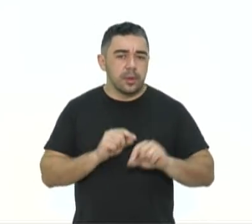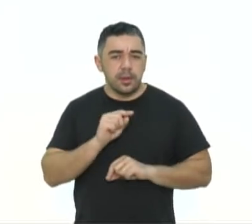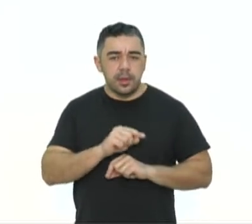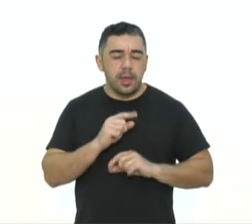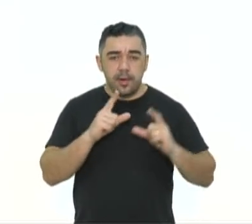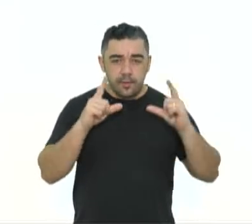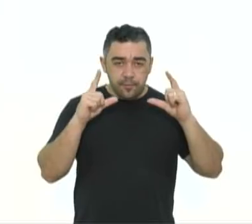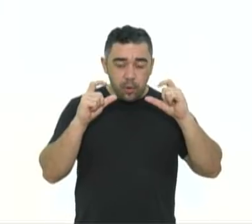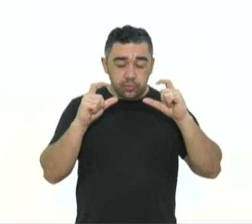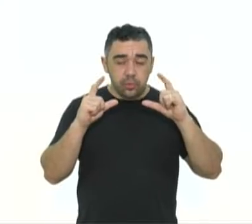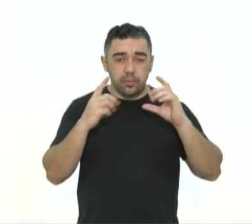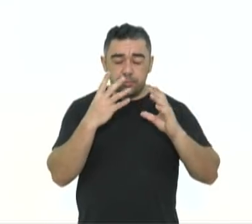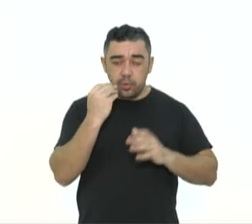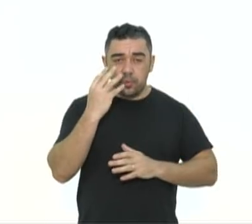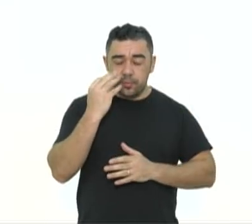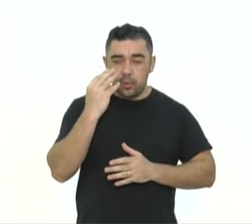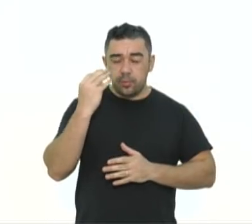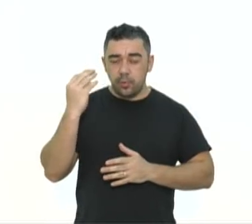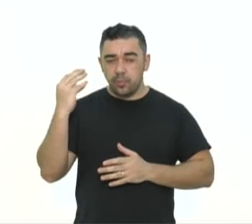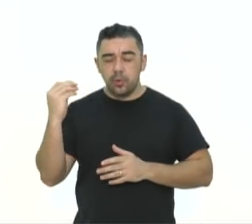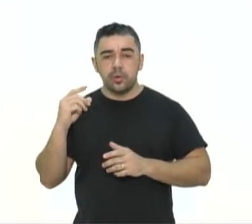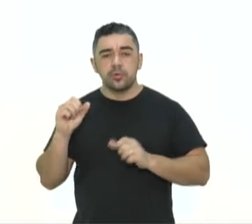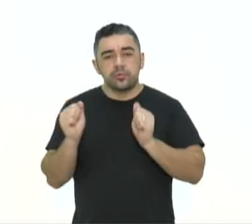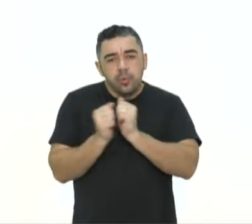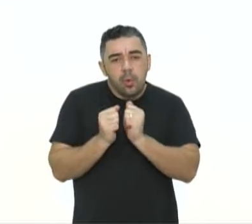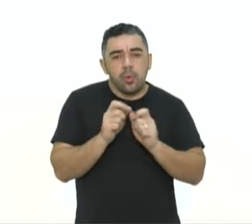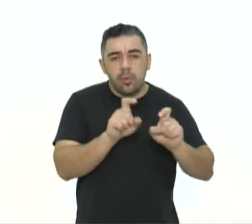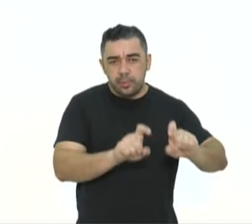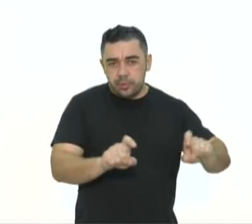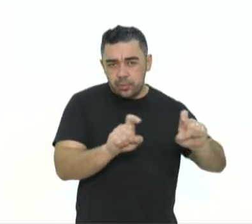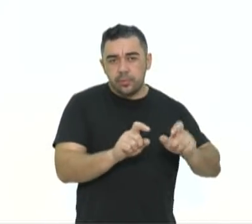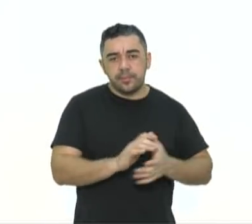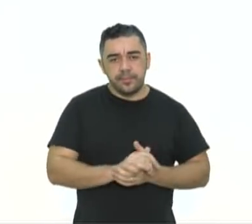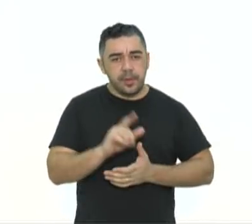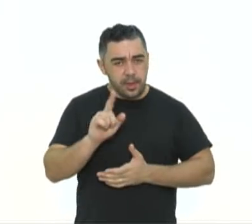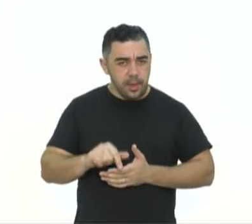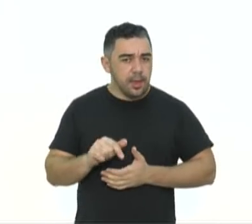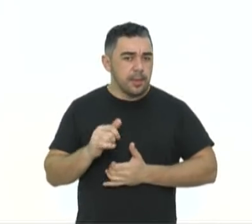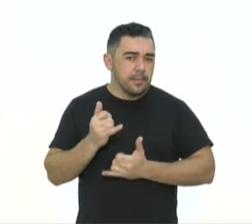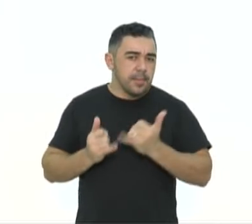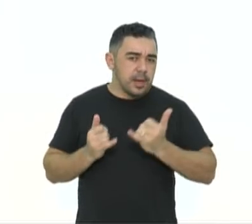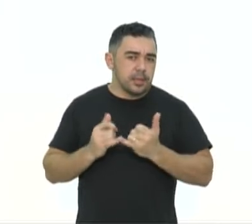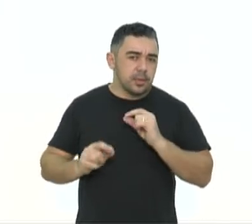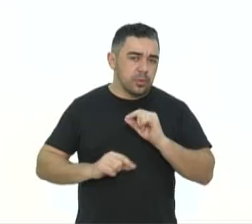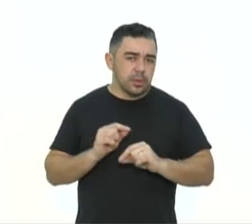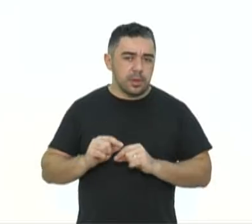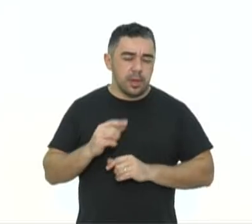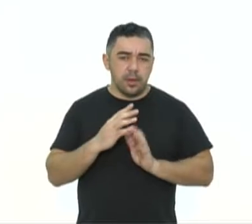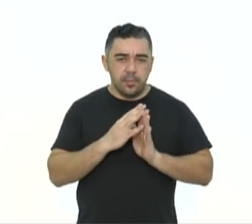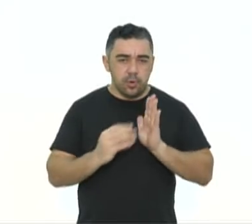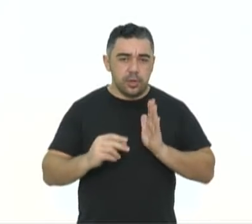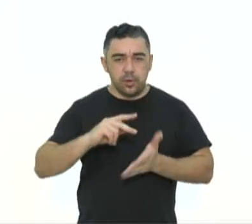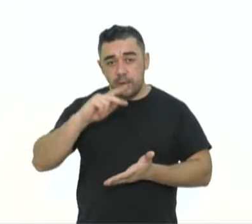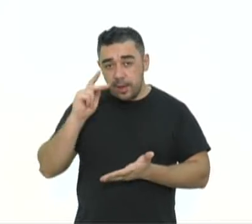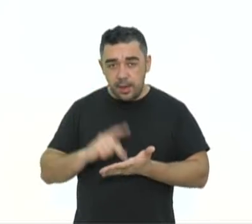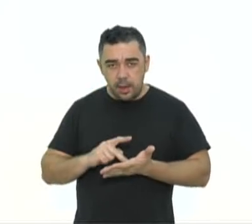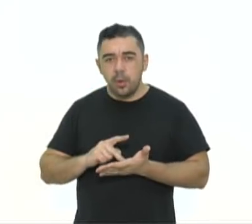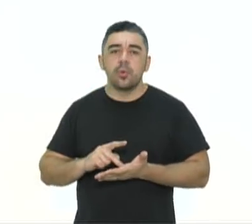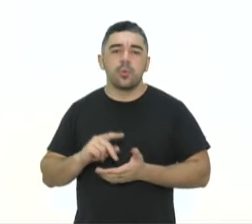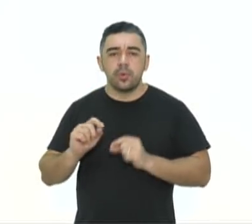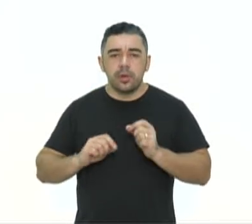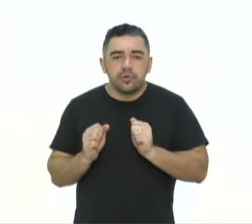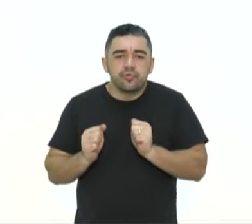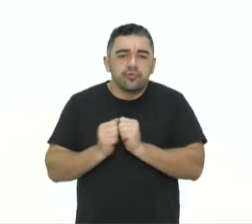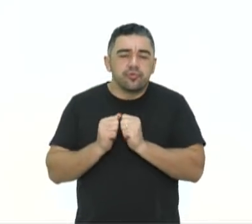máquina fotográfica ou um computador. Basicamente, essa técnica se apropria de modelos reais, juntamente